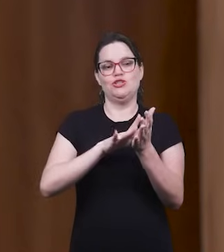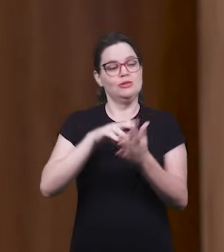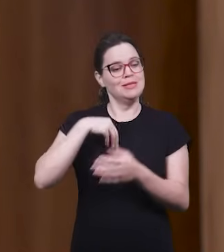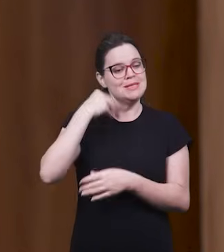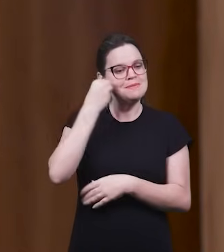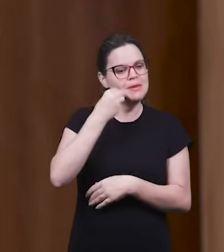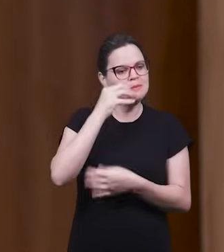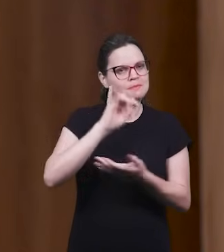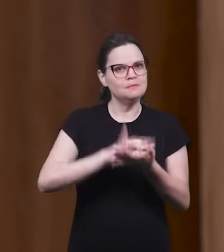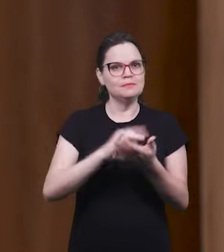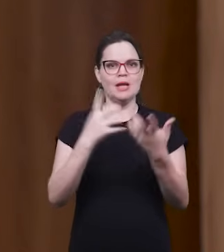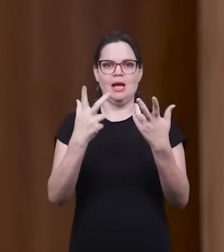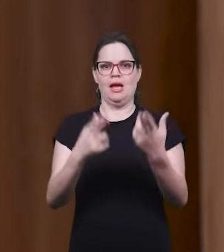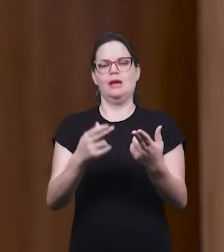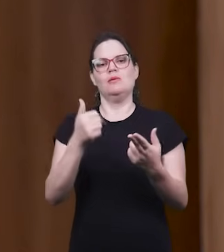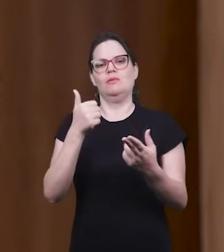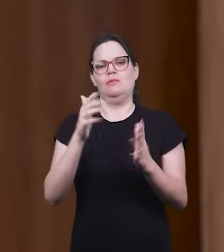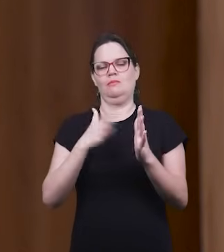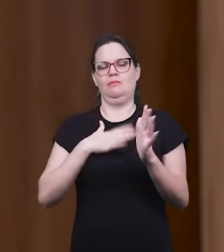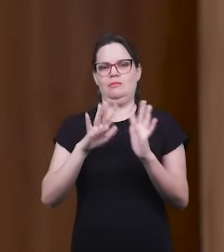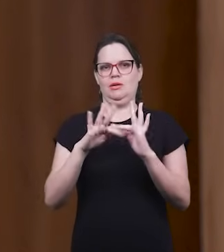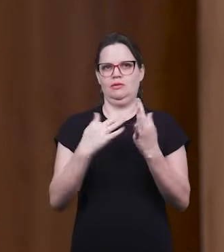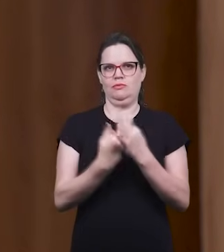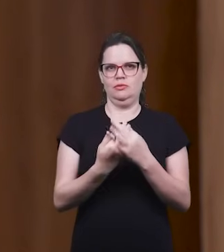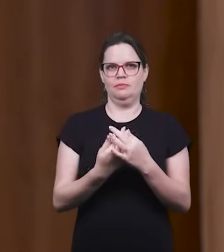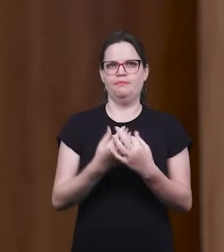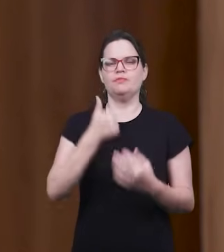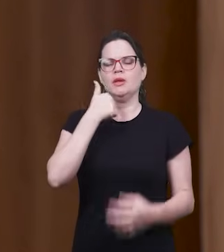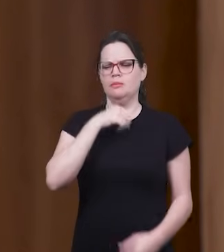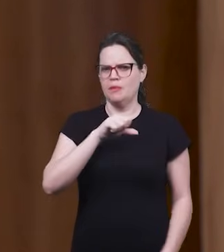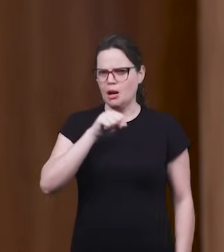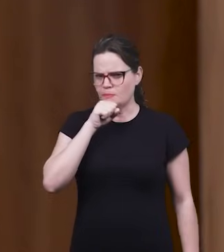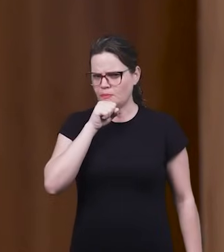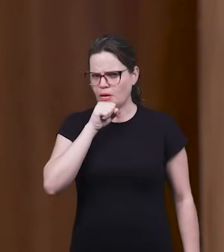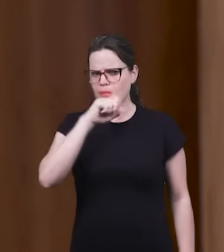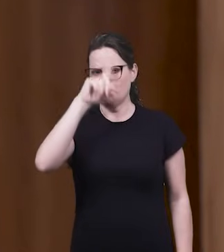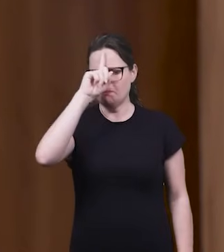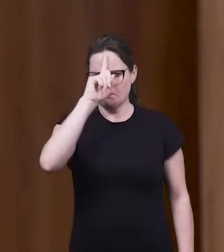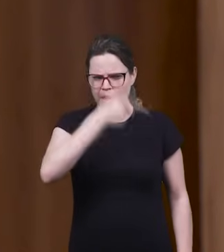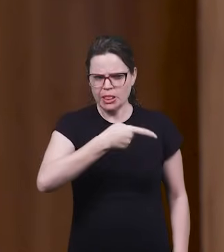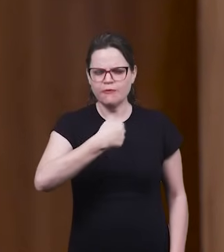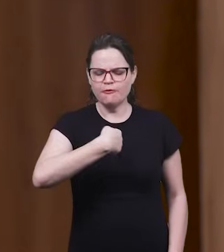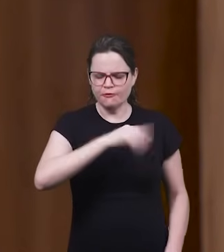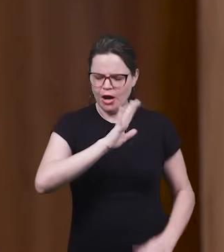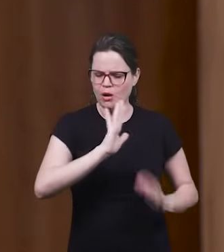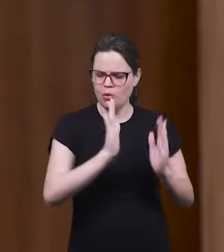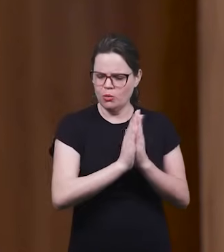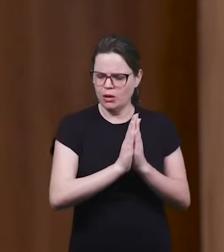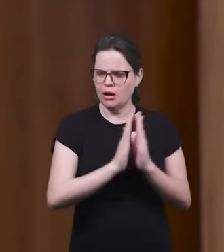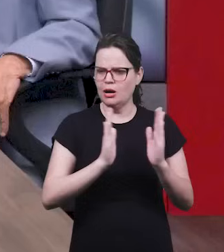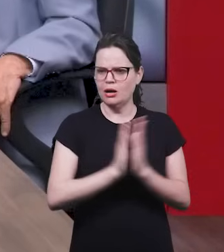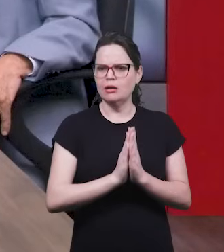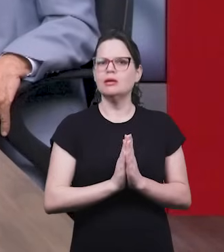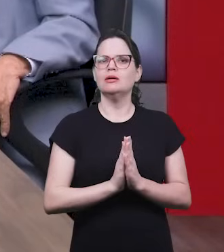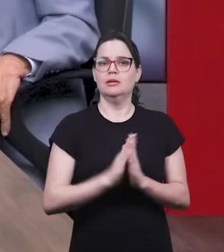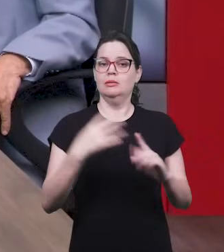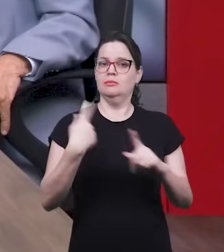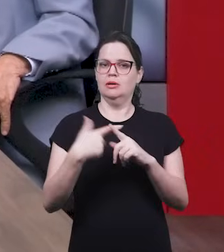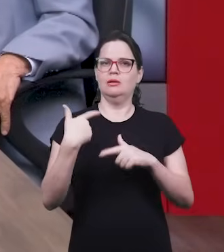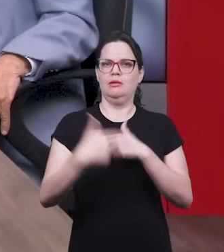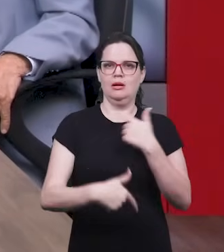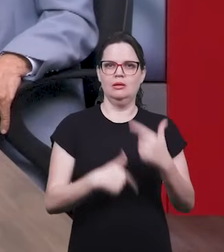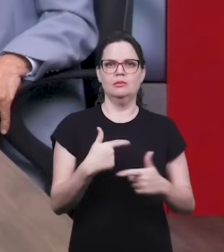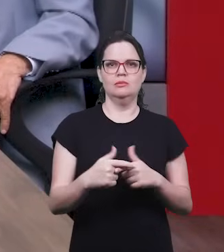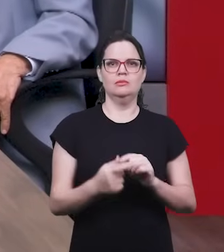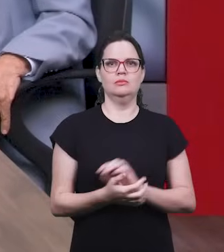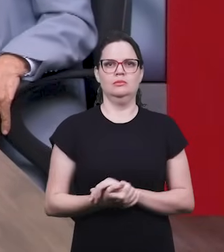como nós tivemos na minha família. Minha mãe, a turma orava mesmo, porque era uma luta. E quando,